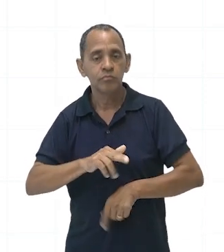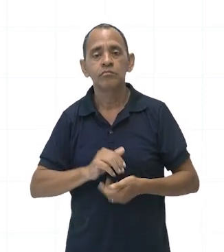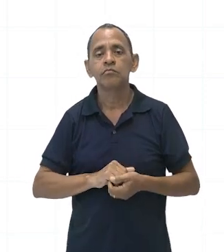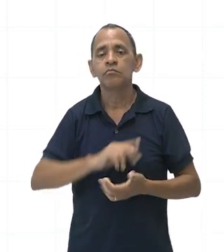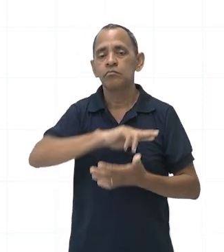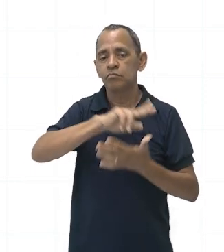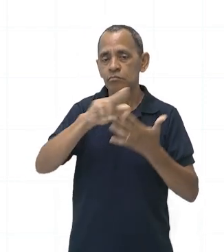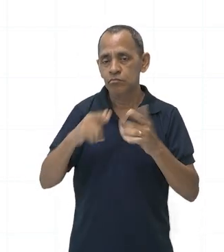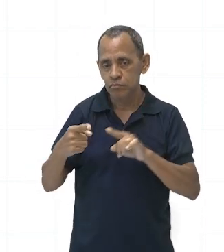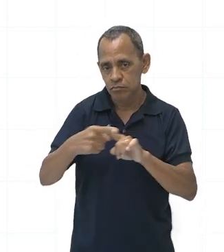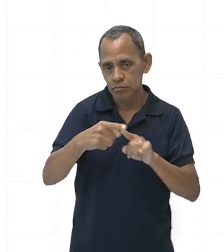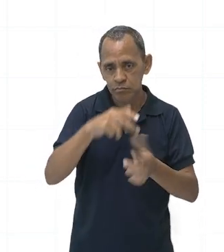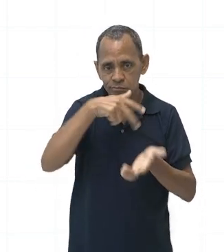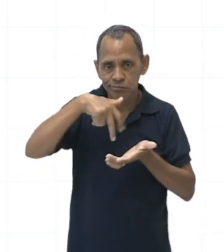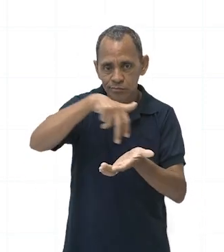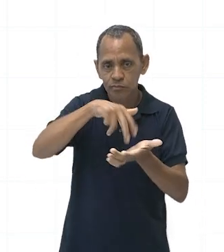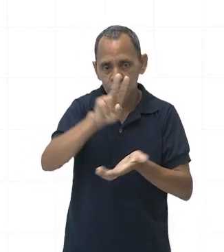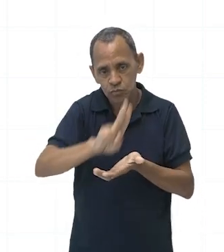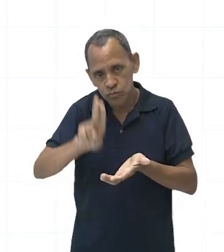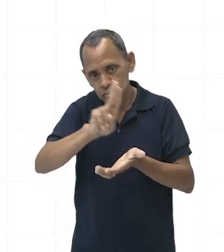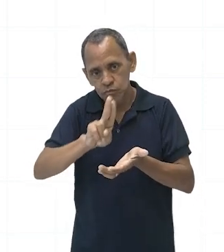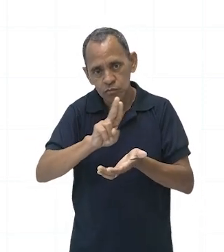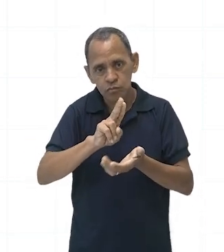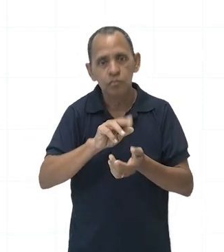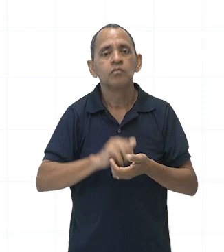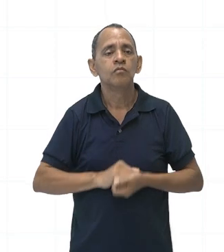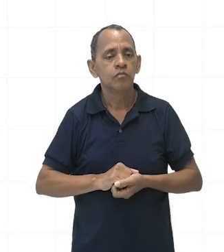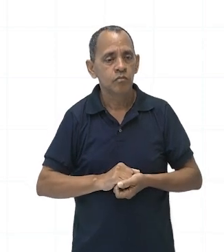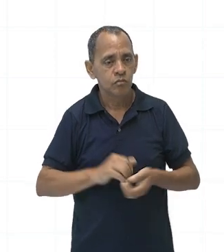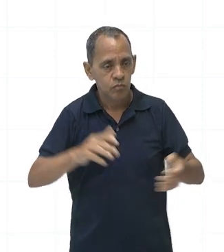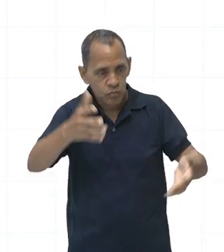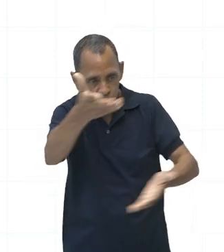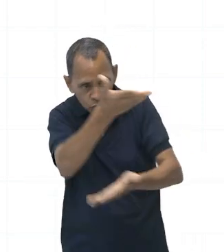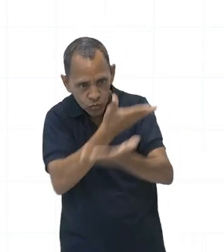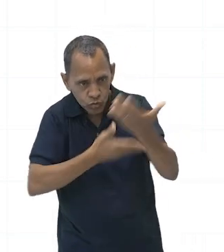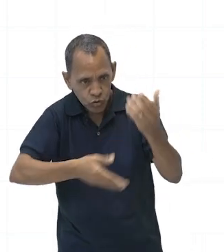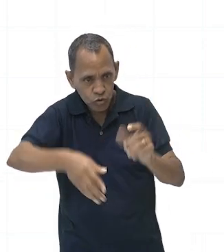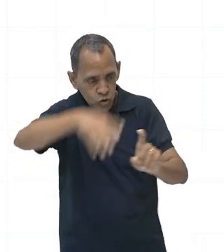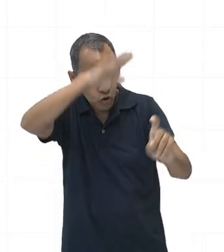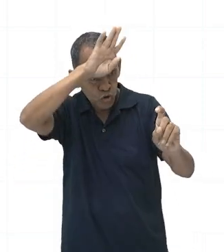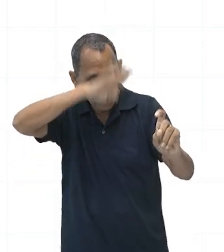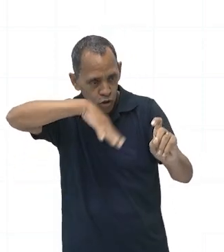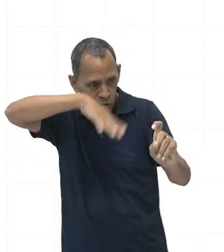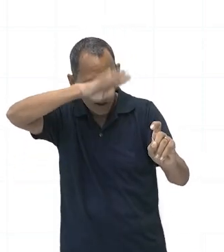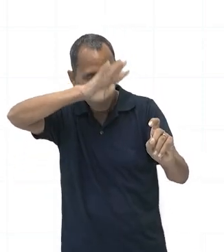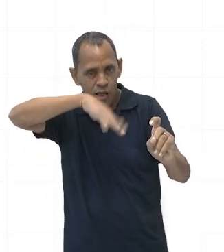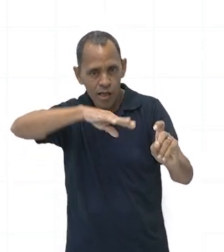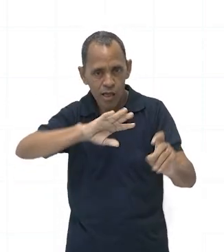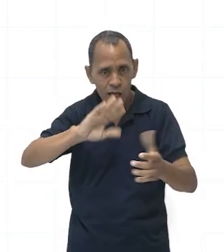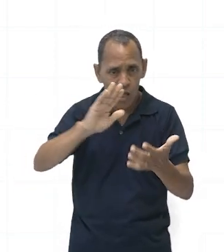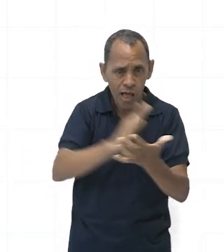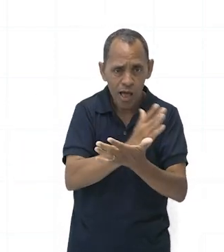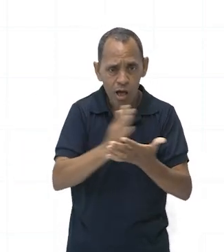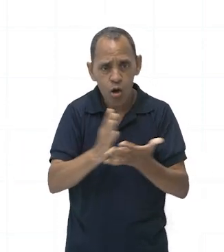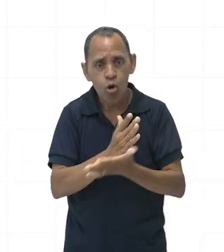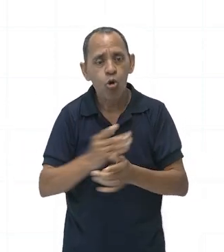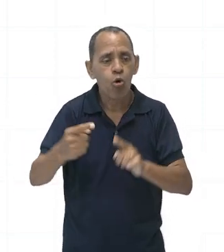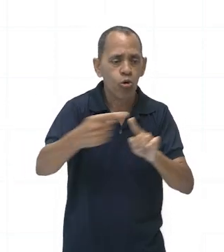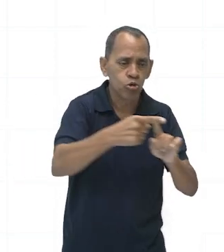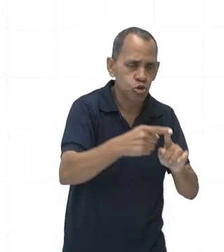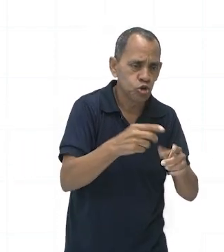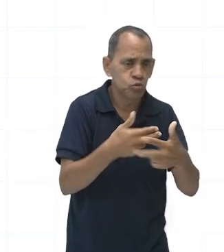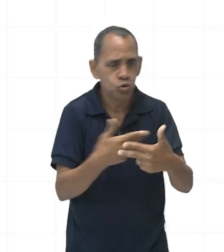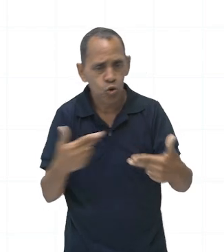Muitas danças eram utilizadas para adorar algumas divindades, algum feito ou algum milagre.